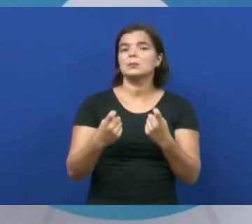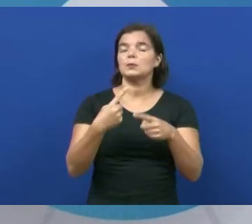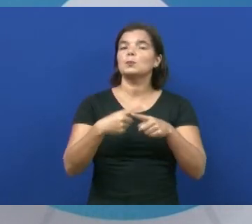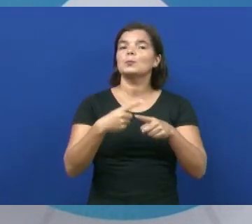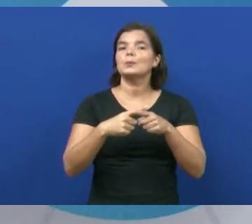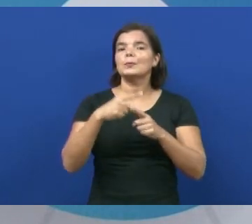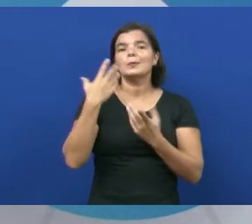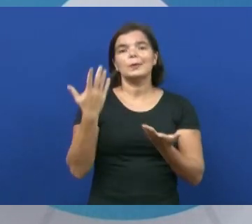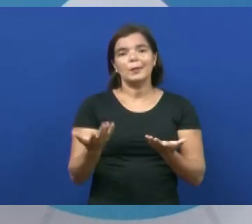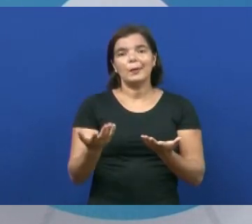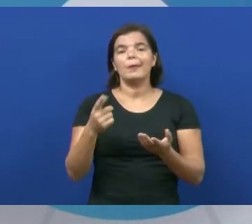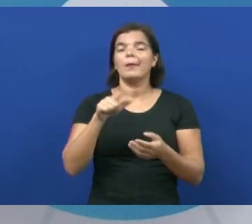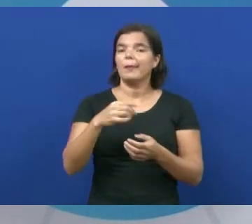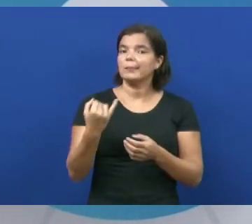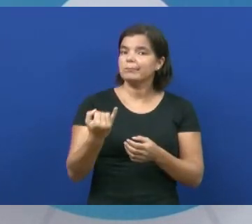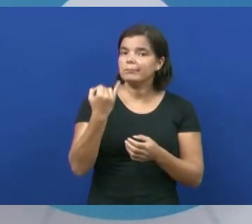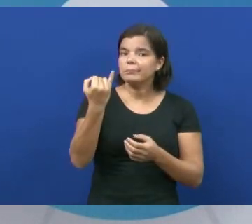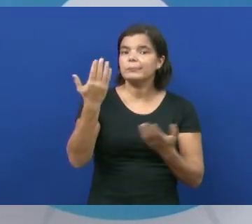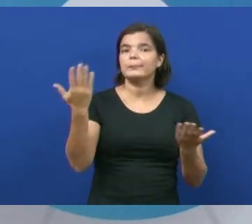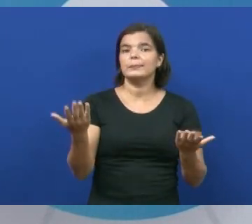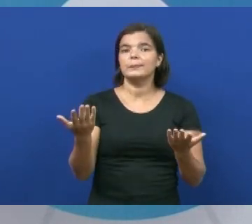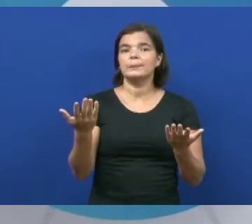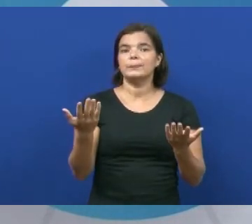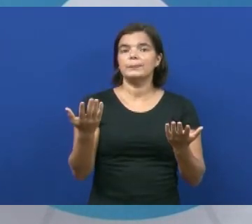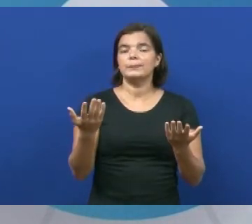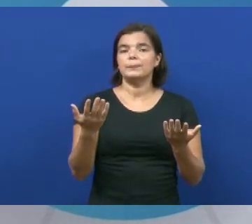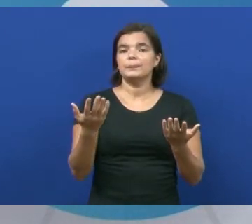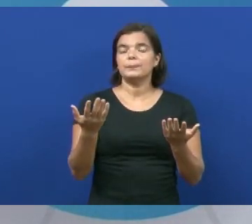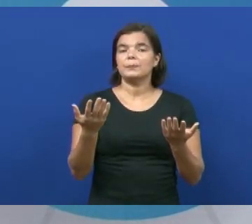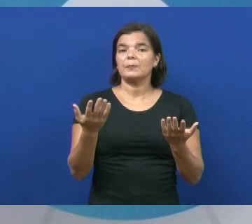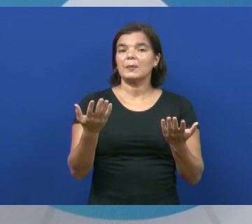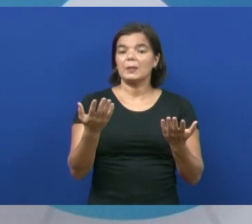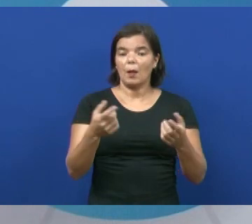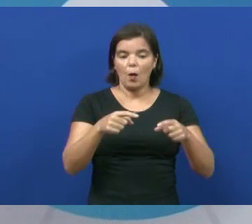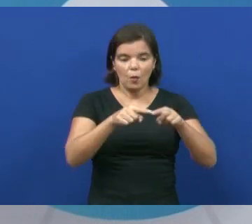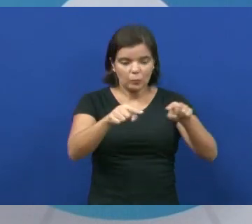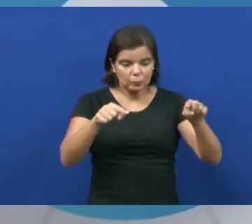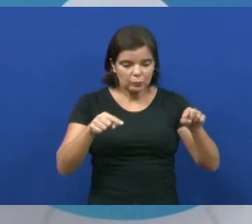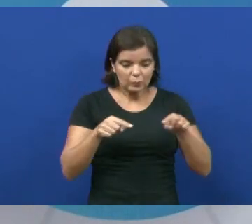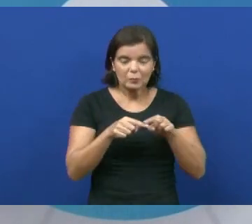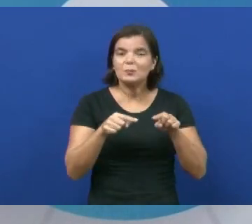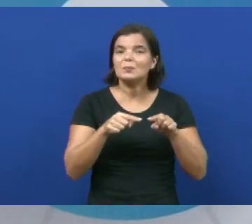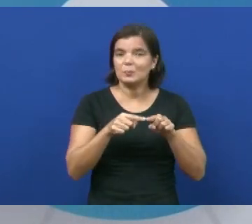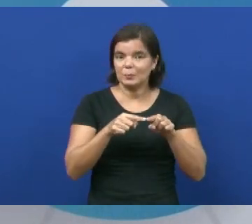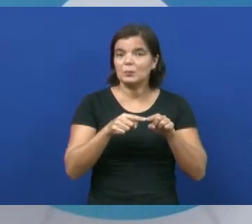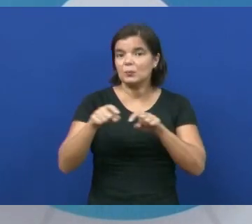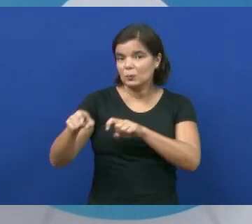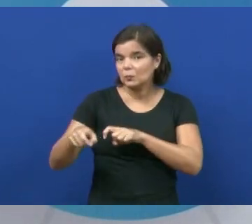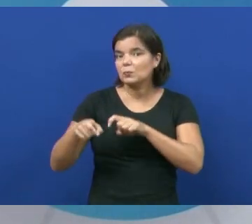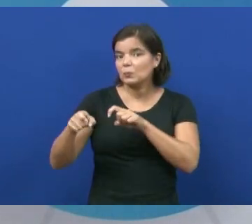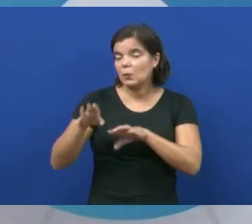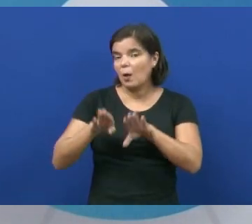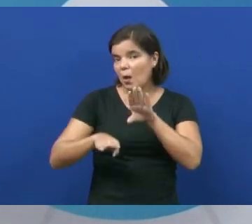Porque, principalmente, né, a questão da demarcação de imóveis rurais,